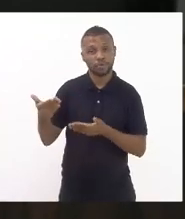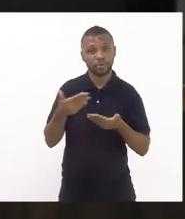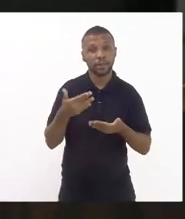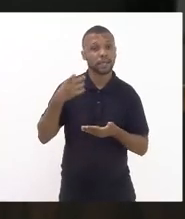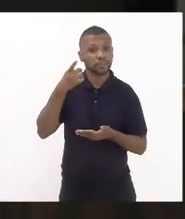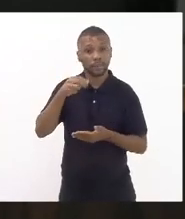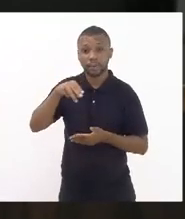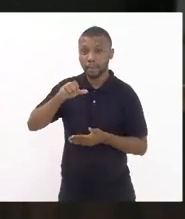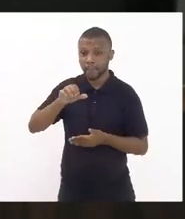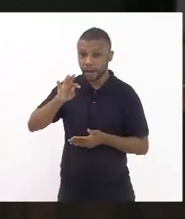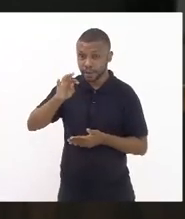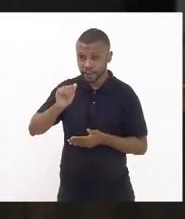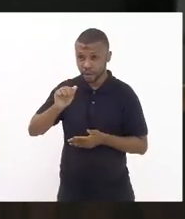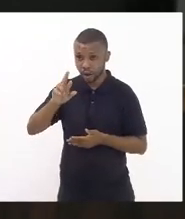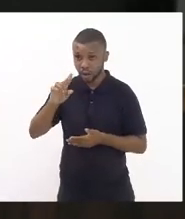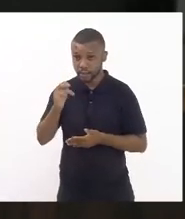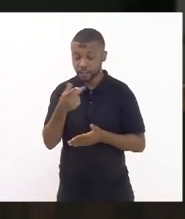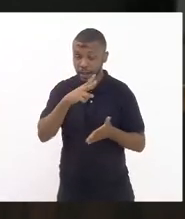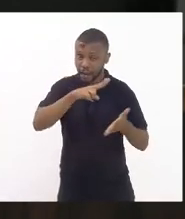a fazer a leitura